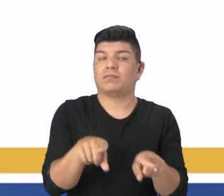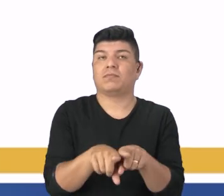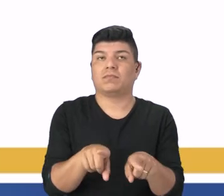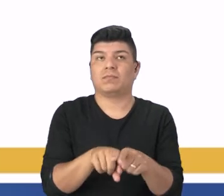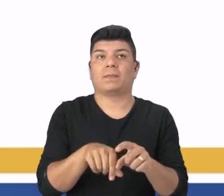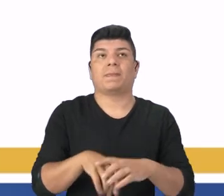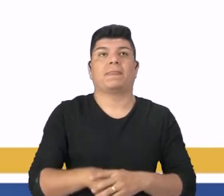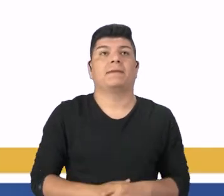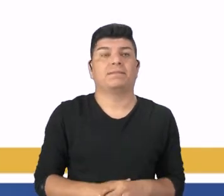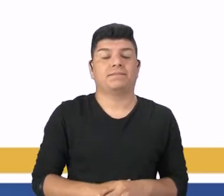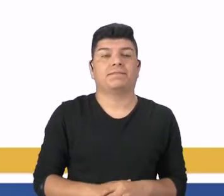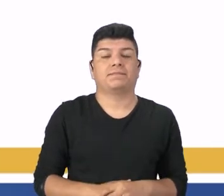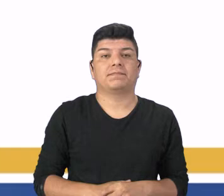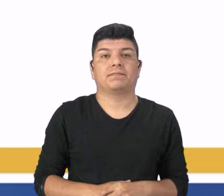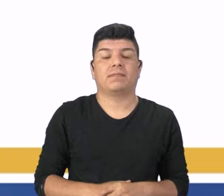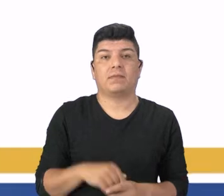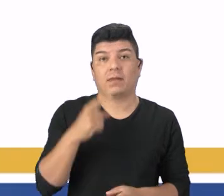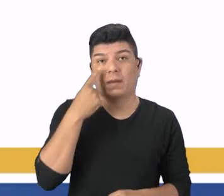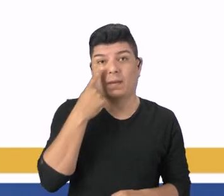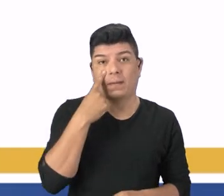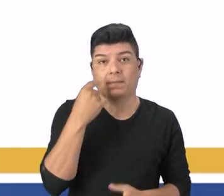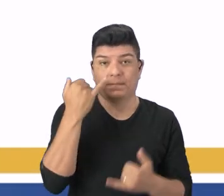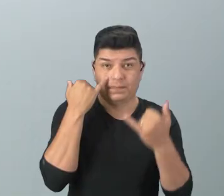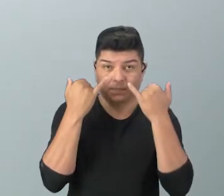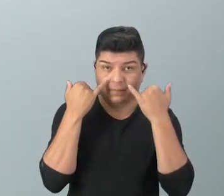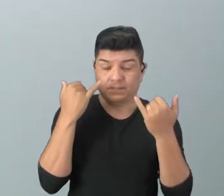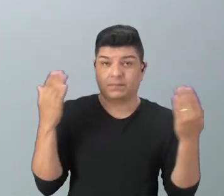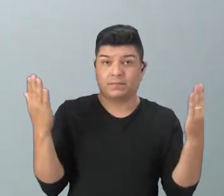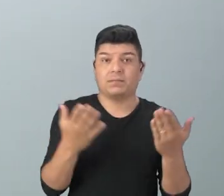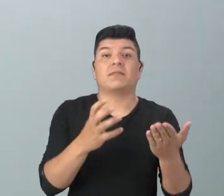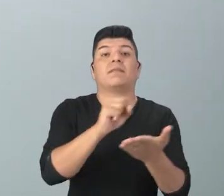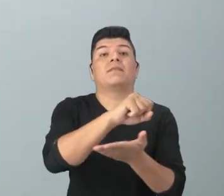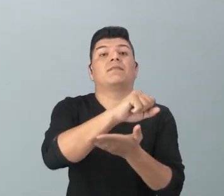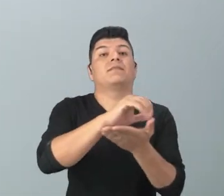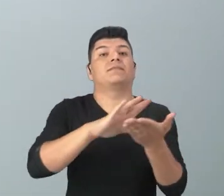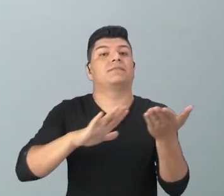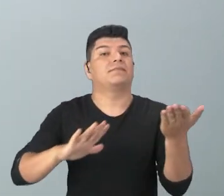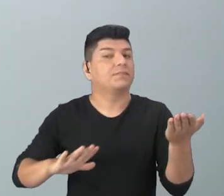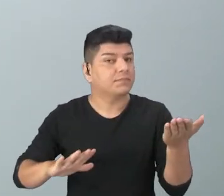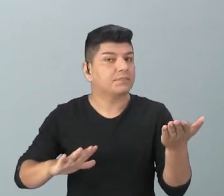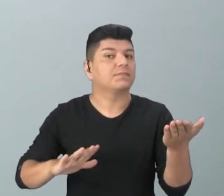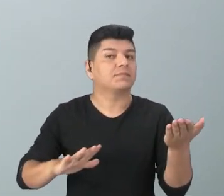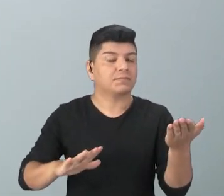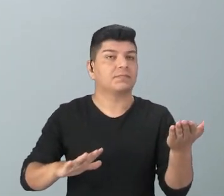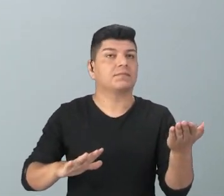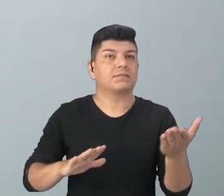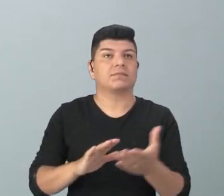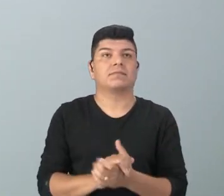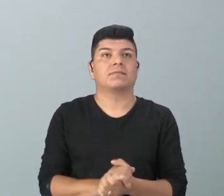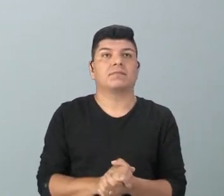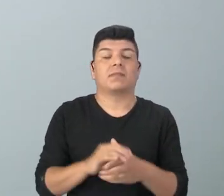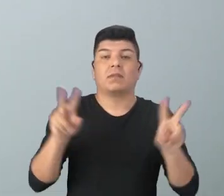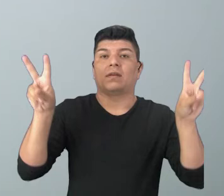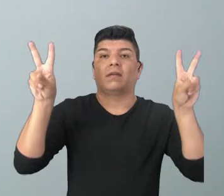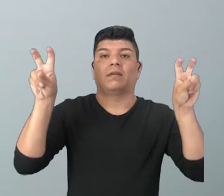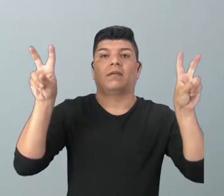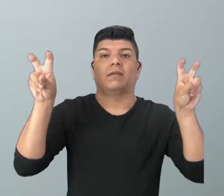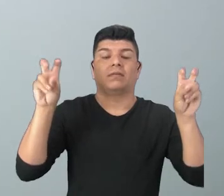alimentos. Então, com base nessas informações, então vamos agora para o nosso Exercitando. É um tema